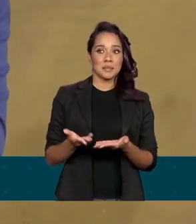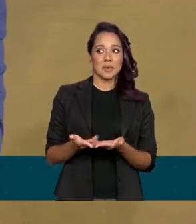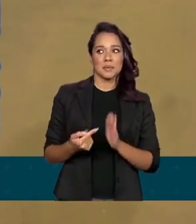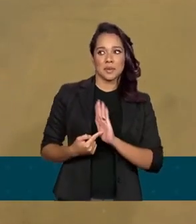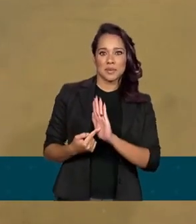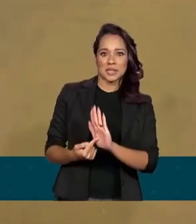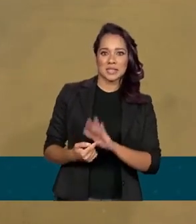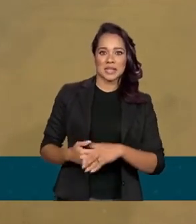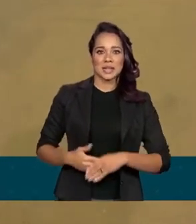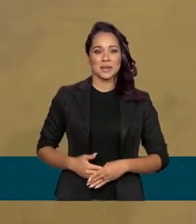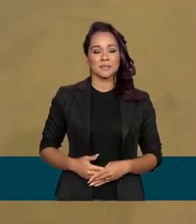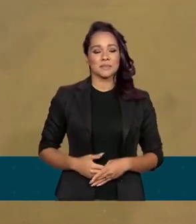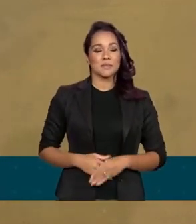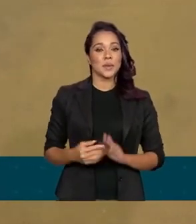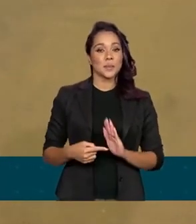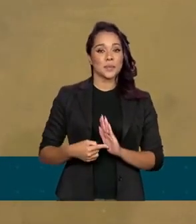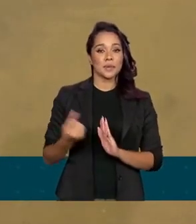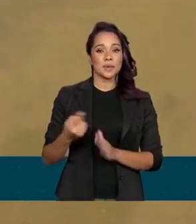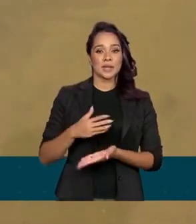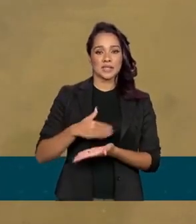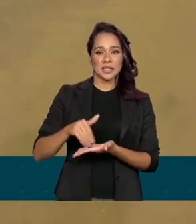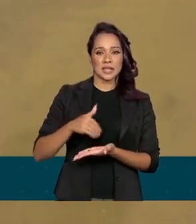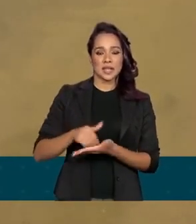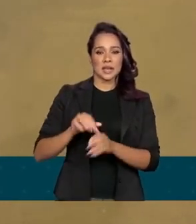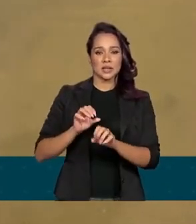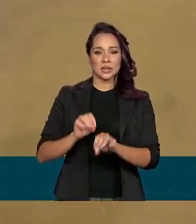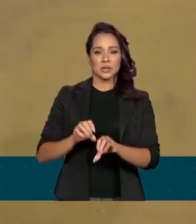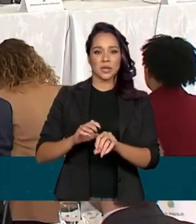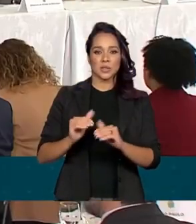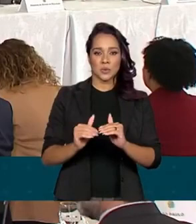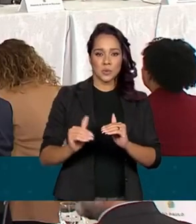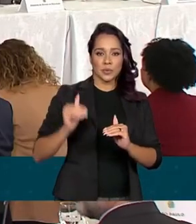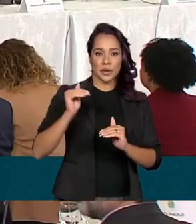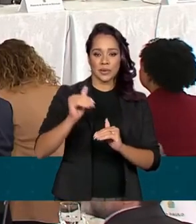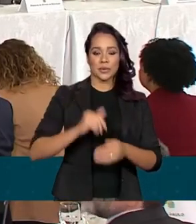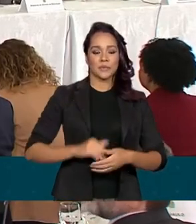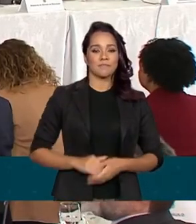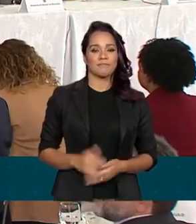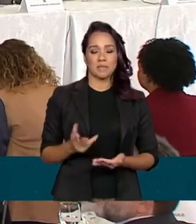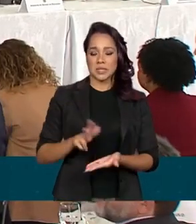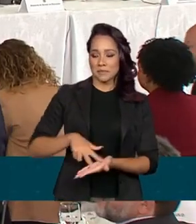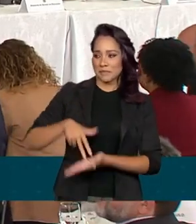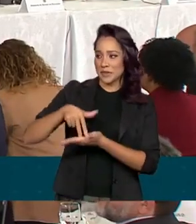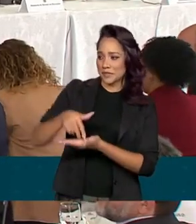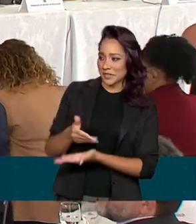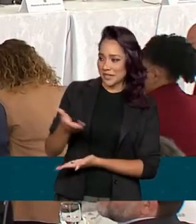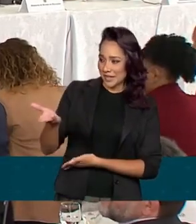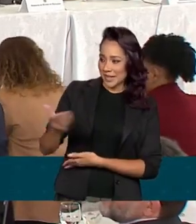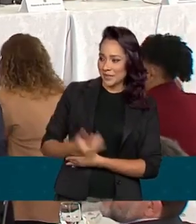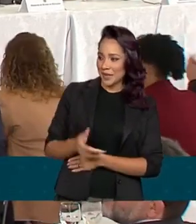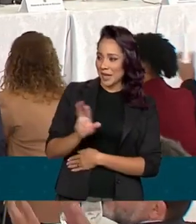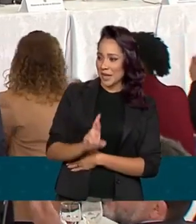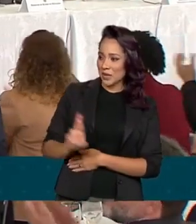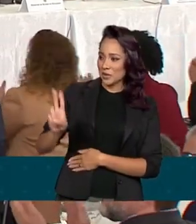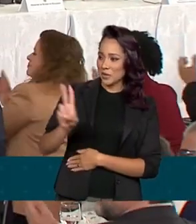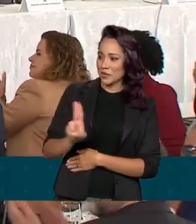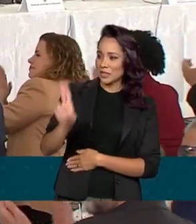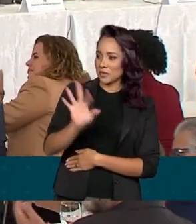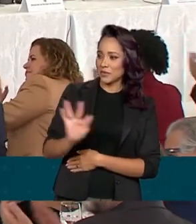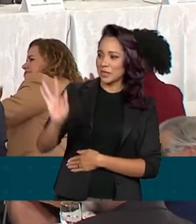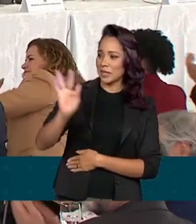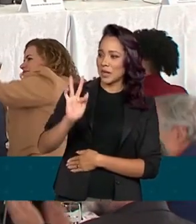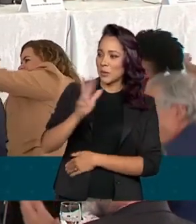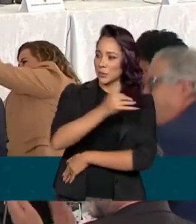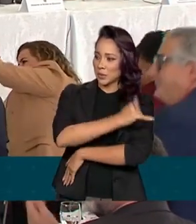apresentar, primeiro, a nossa secretária da Educação Superior, pedir para ela se levantar, nossa magnífica reitora da Universidade Federal do